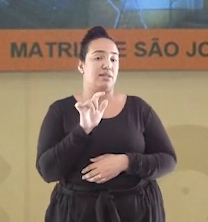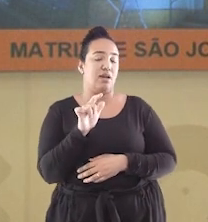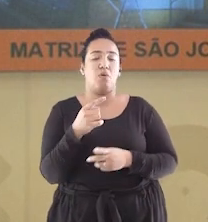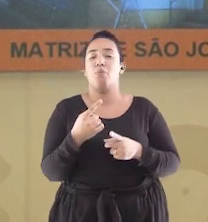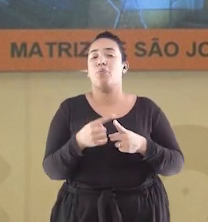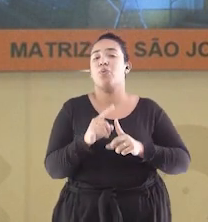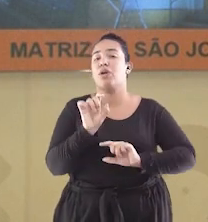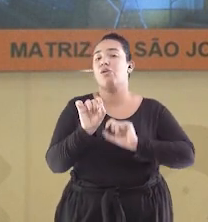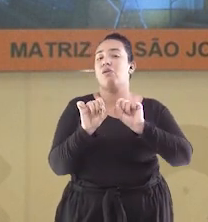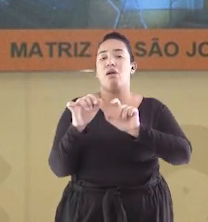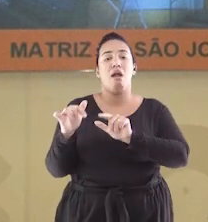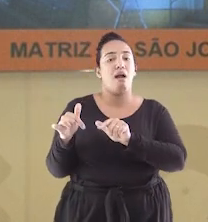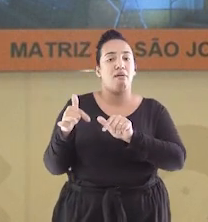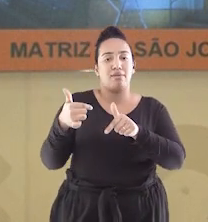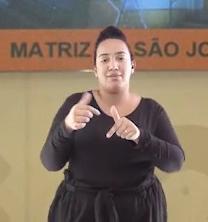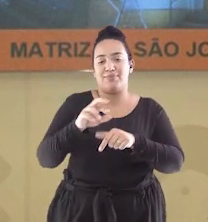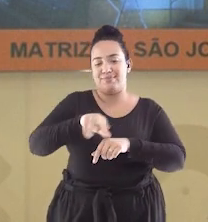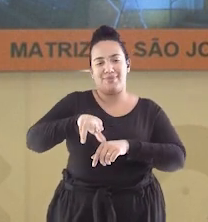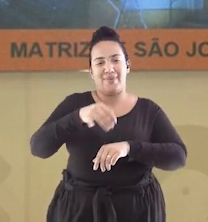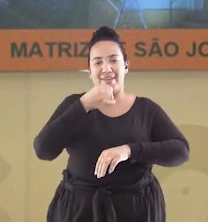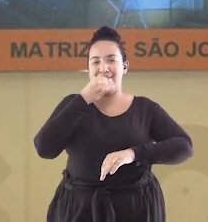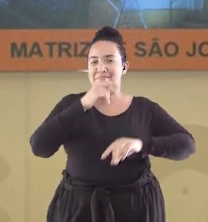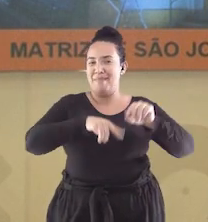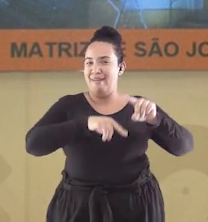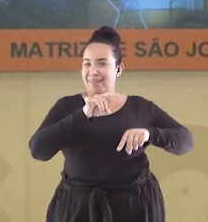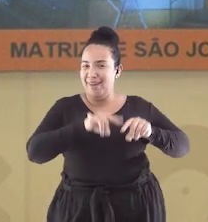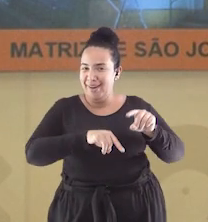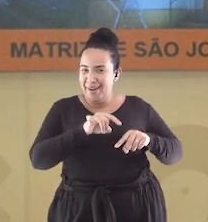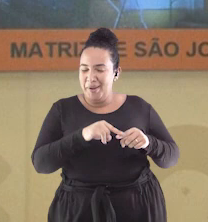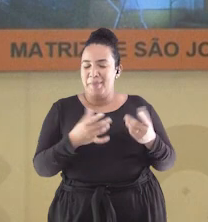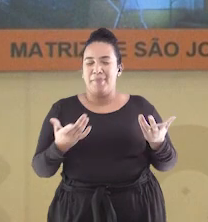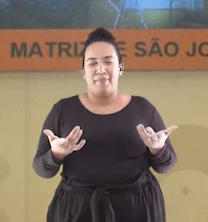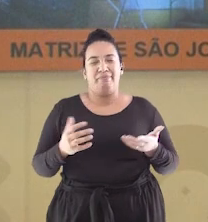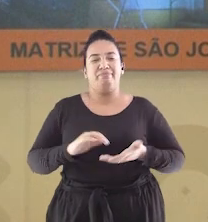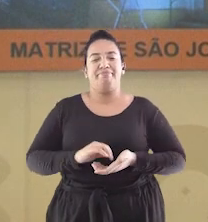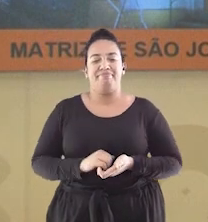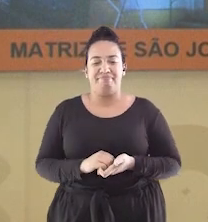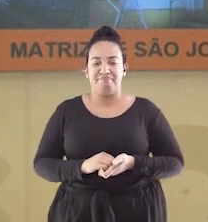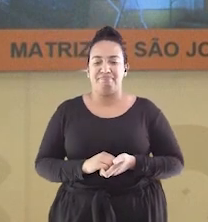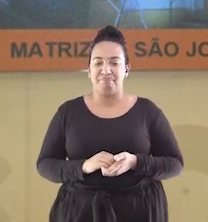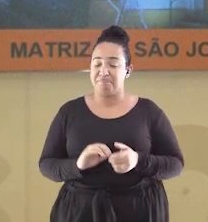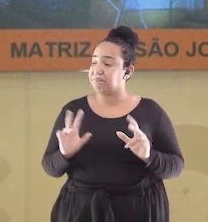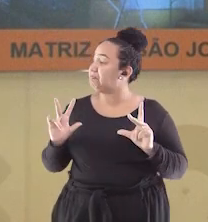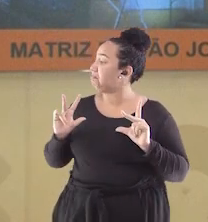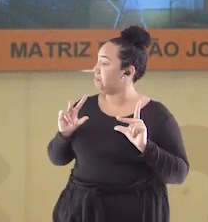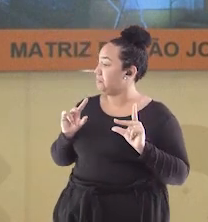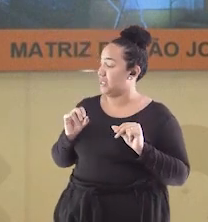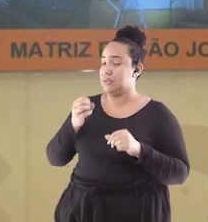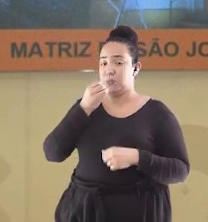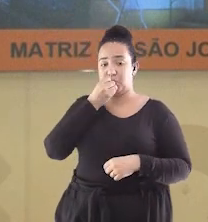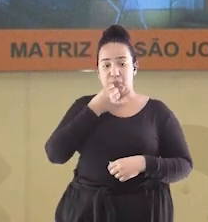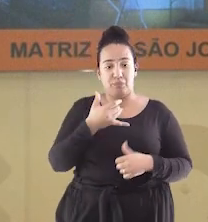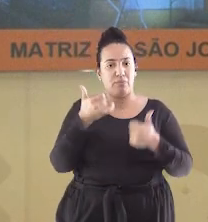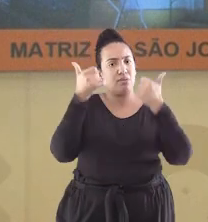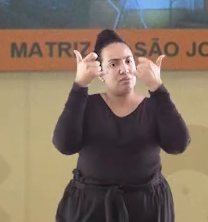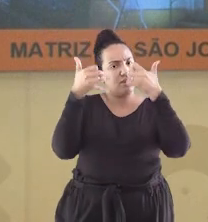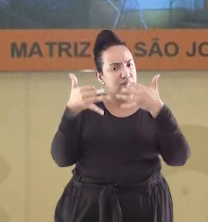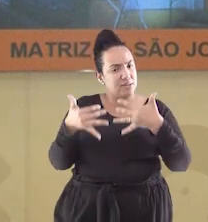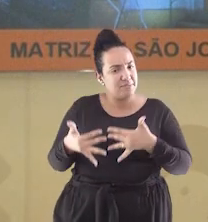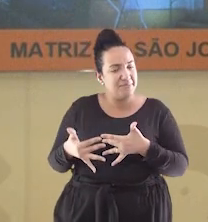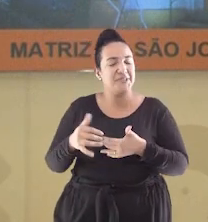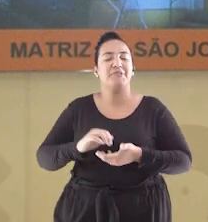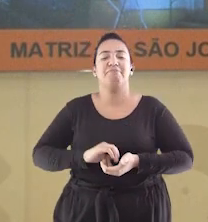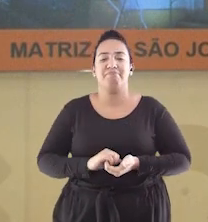uma manifestação, e não um objeto físico propriamente dito. Nossa, Tainara, que bom você explicar tudo isso pra